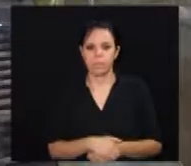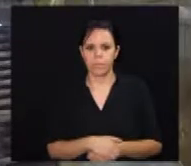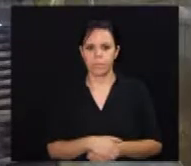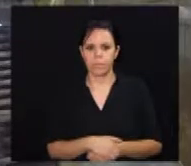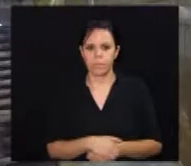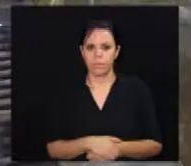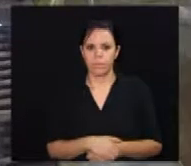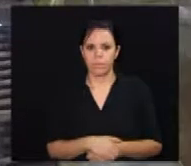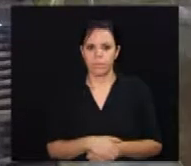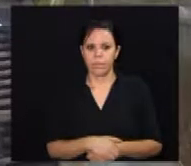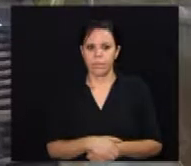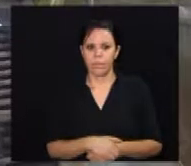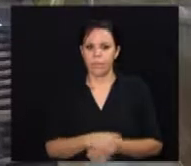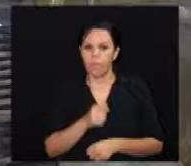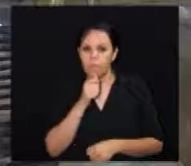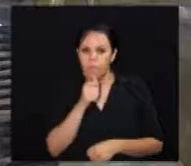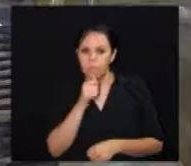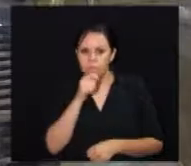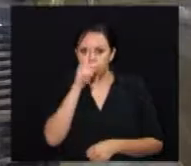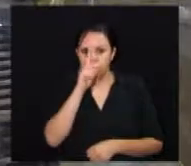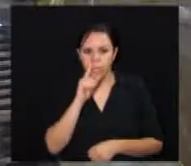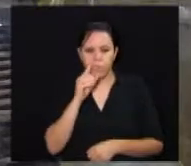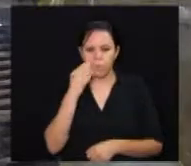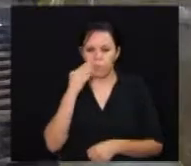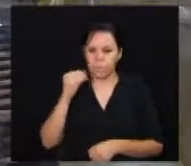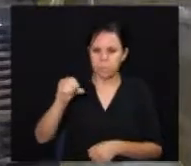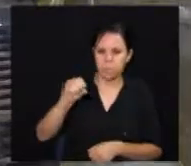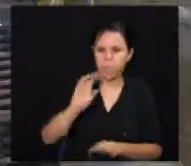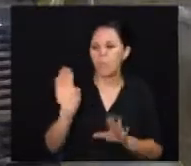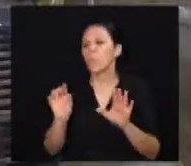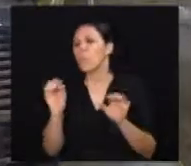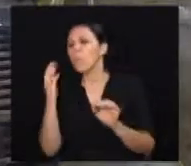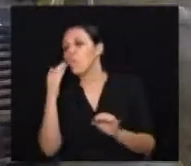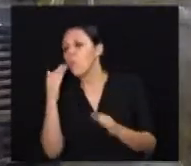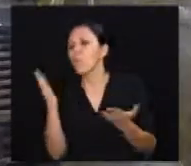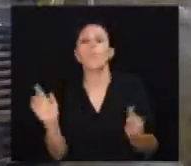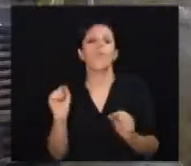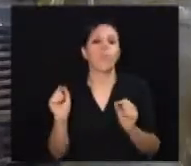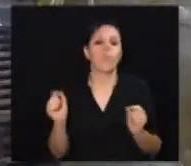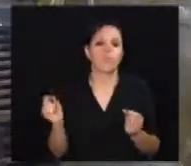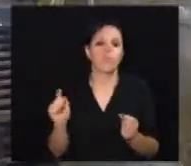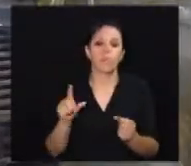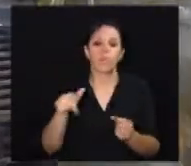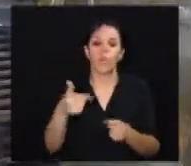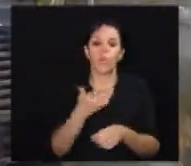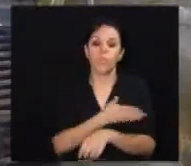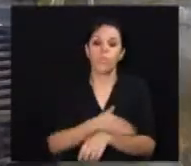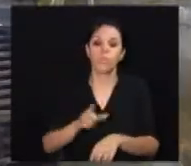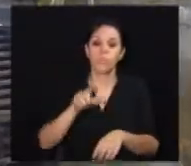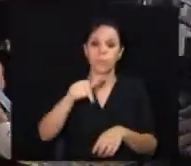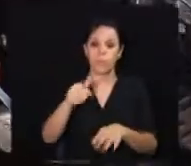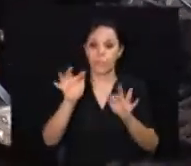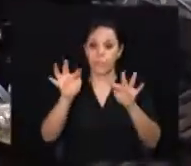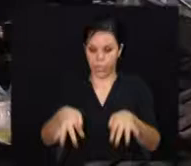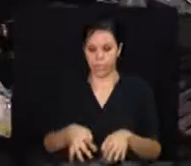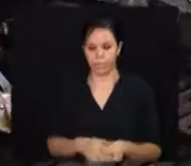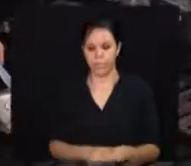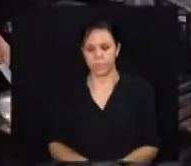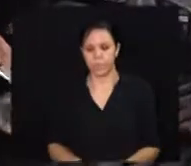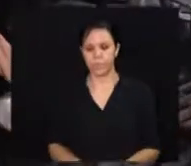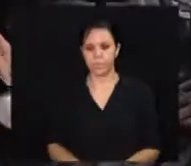vai ficar dourado, né? Eu jogo sal, pimenta nesse momento. O sal e a pimenta eu costumo jogar somente no final pra